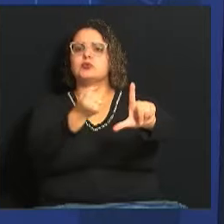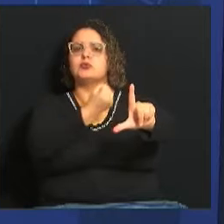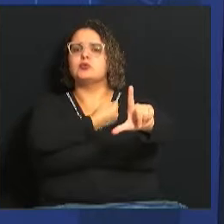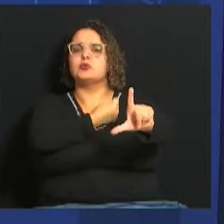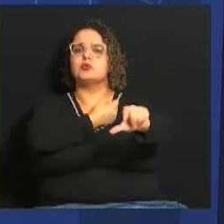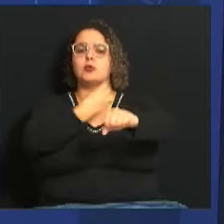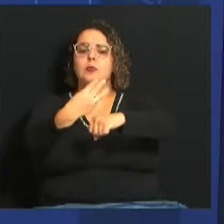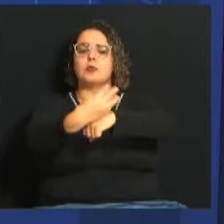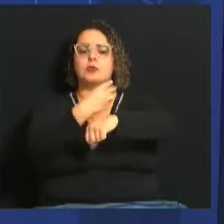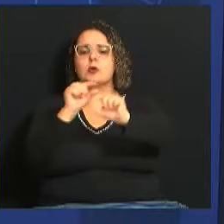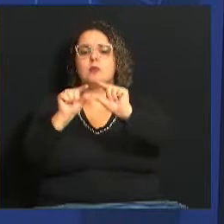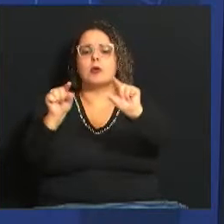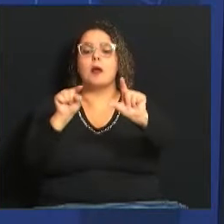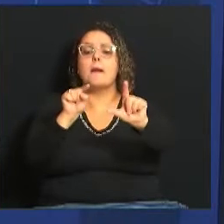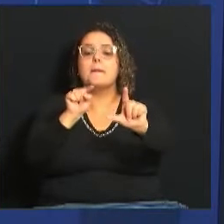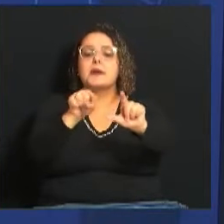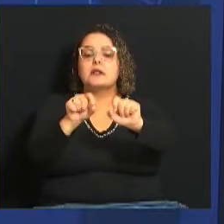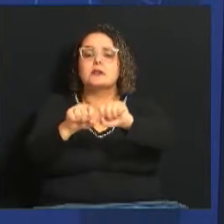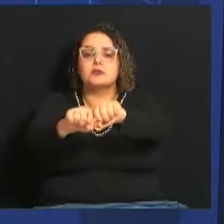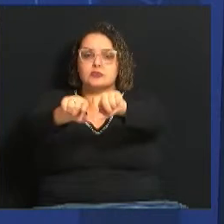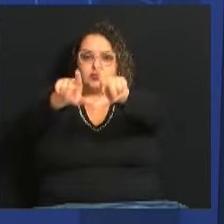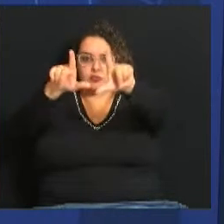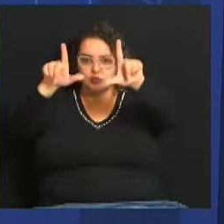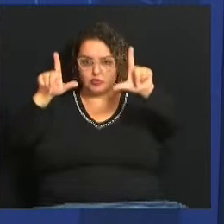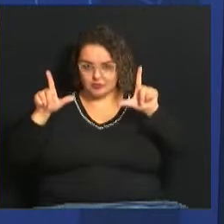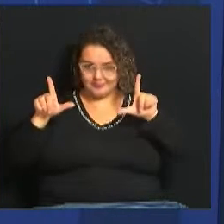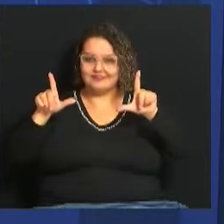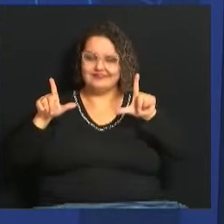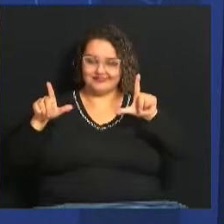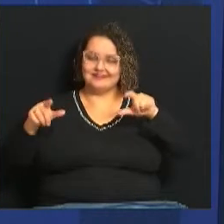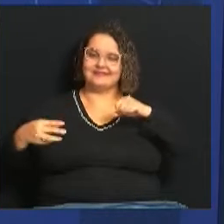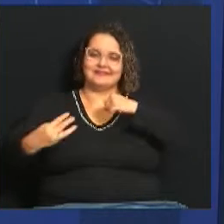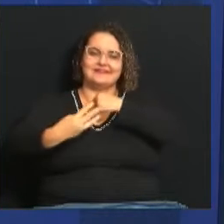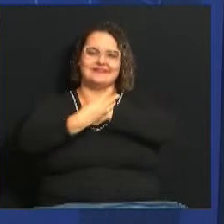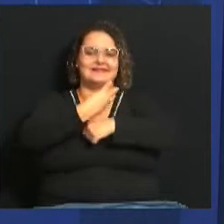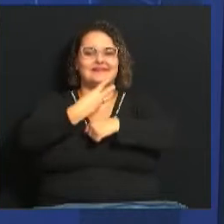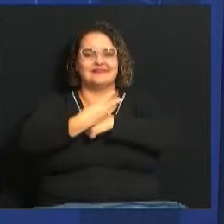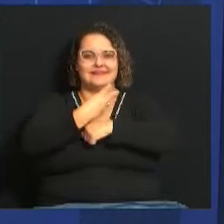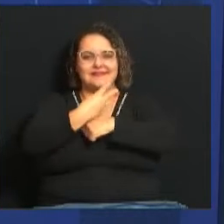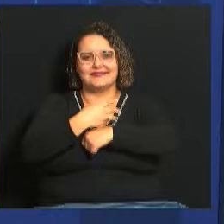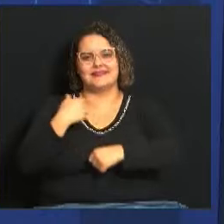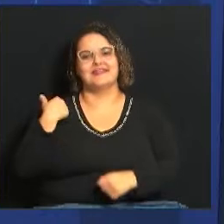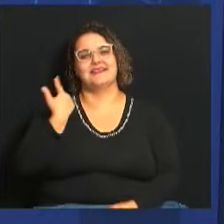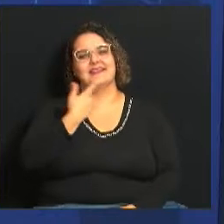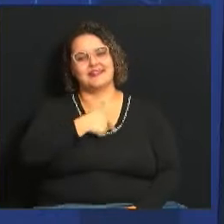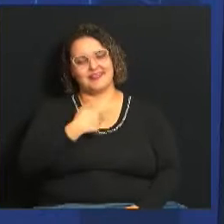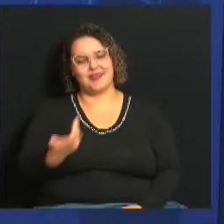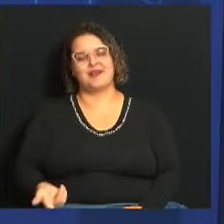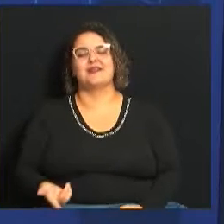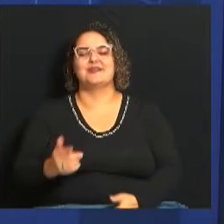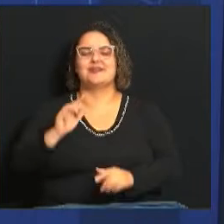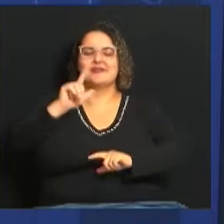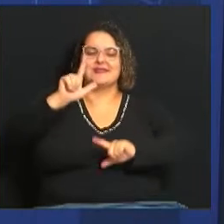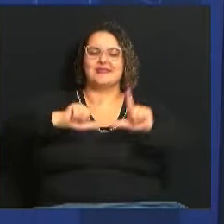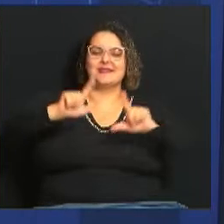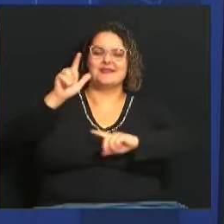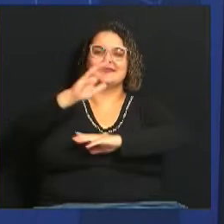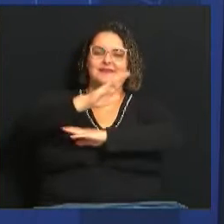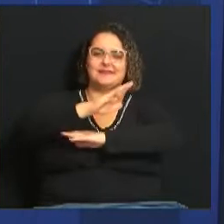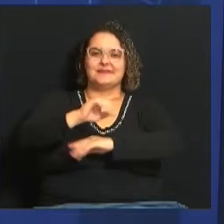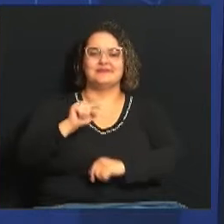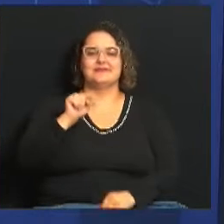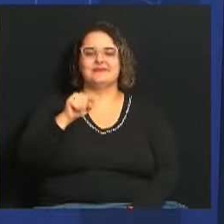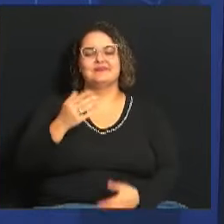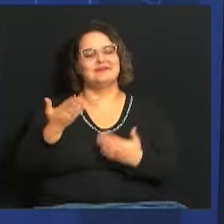aponta aqui, ó, para este QR Code, porque aí já vai aparecer na tela do seu celular o WhatsApp da TV Câmara Campinas. Você aperta